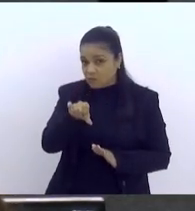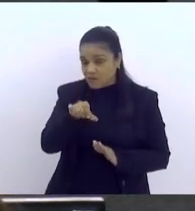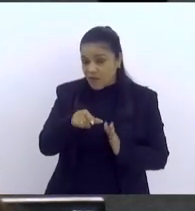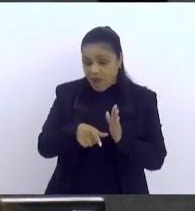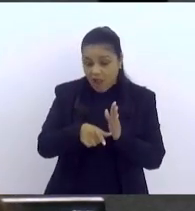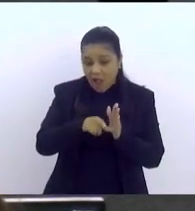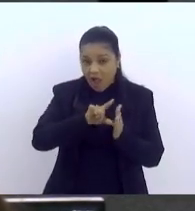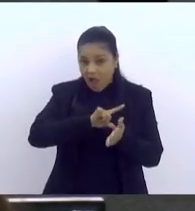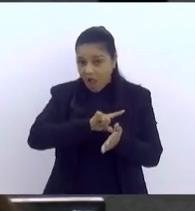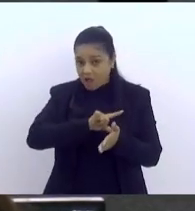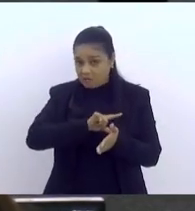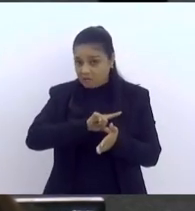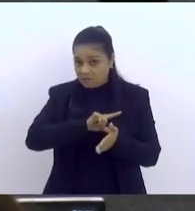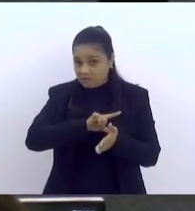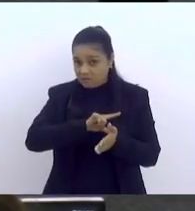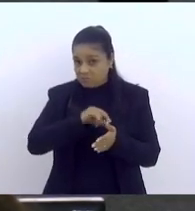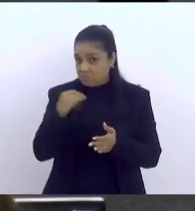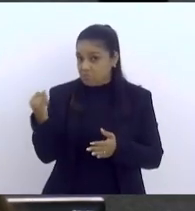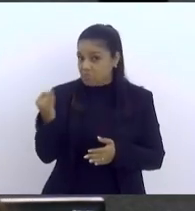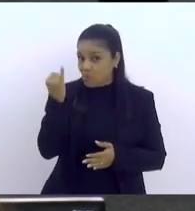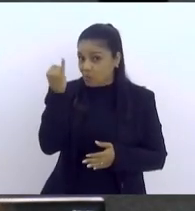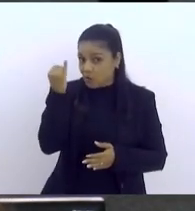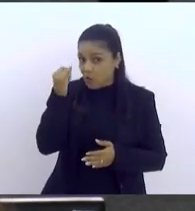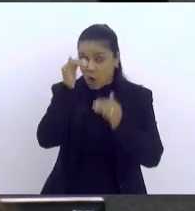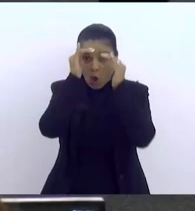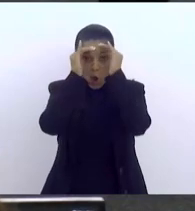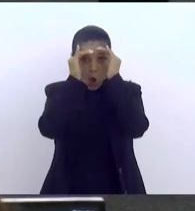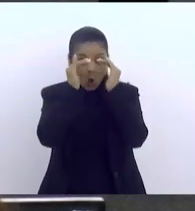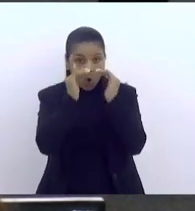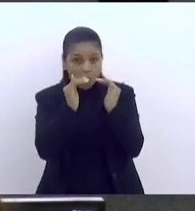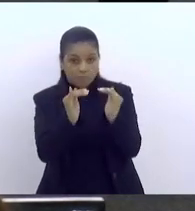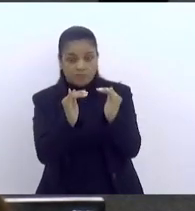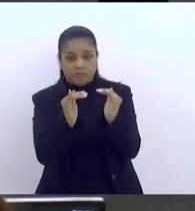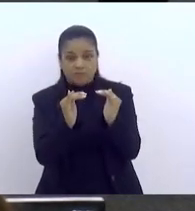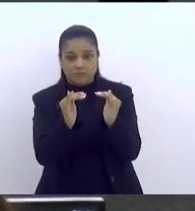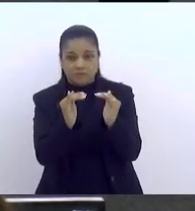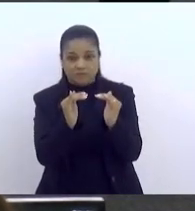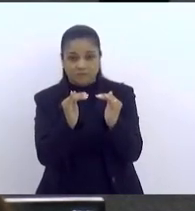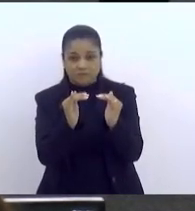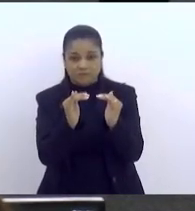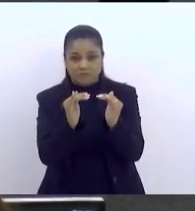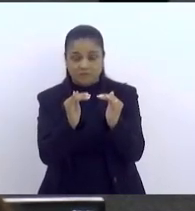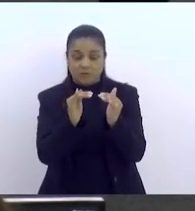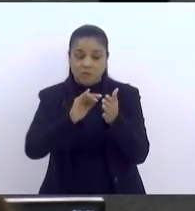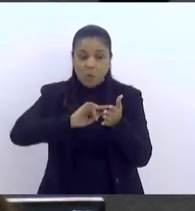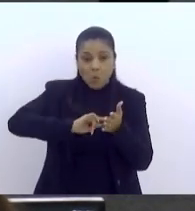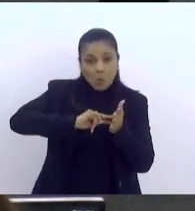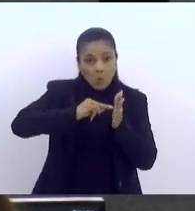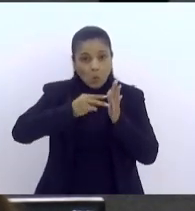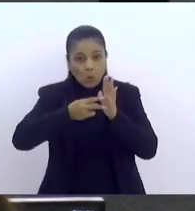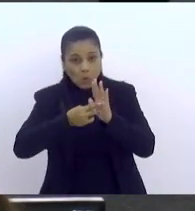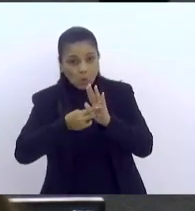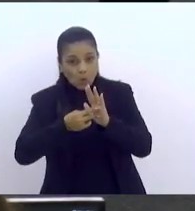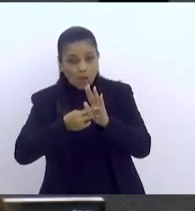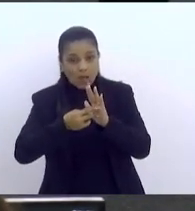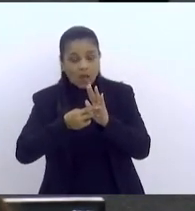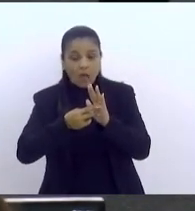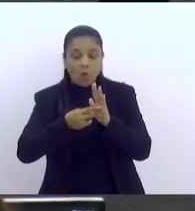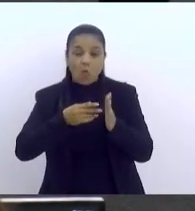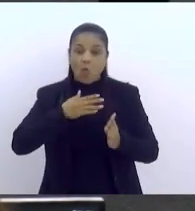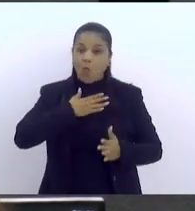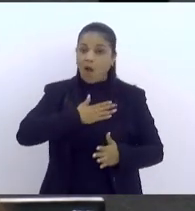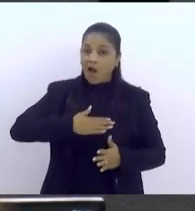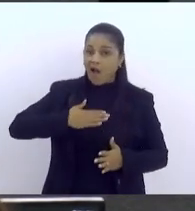antes obedecer ou, como dizem algumas traduções, agradar a